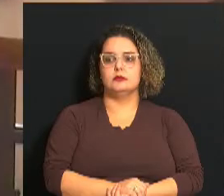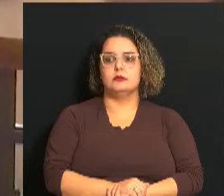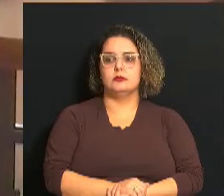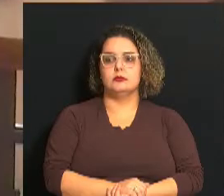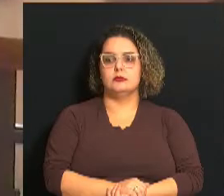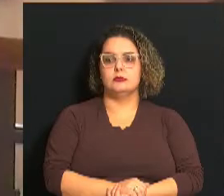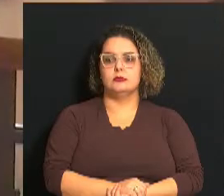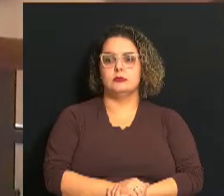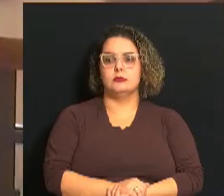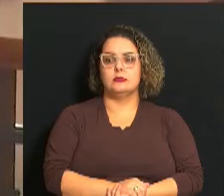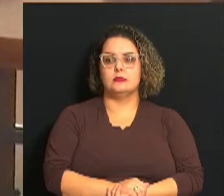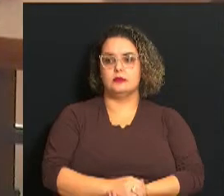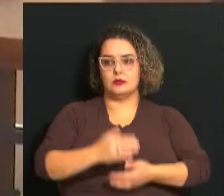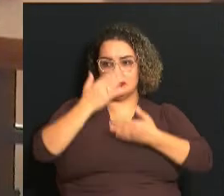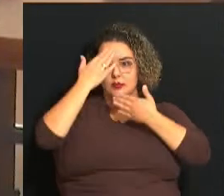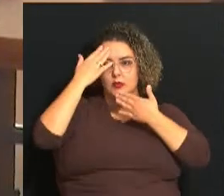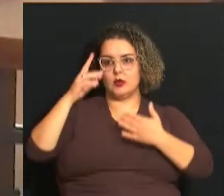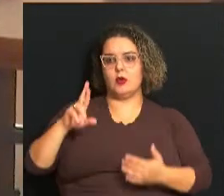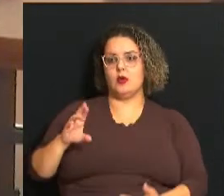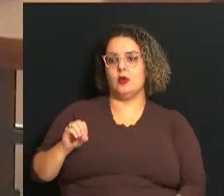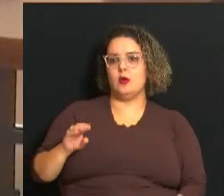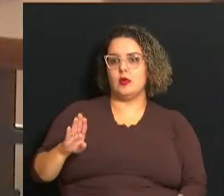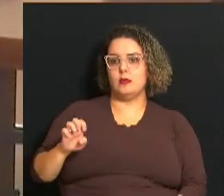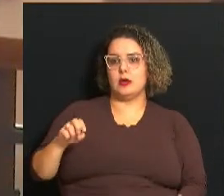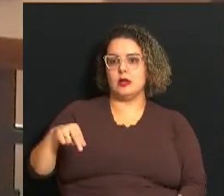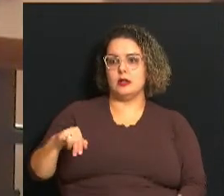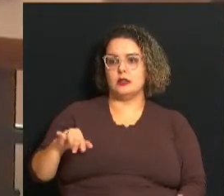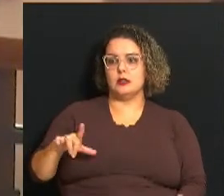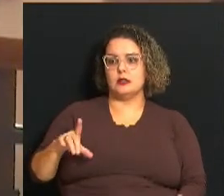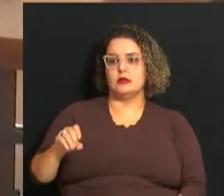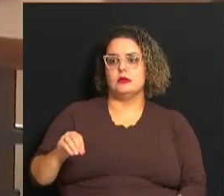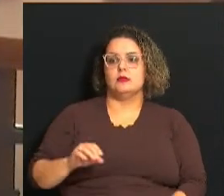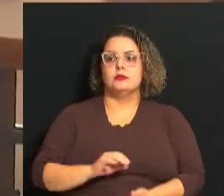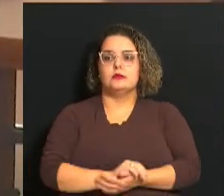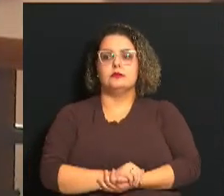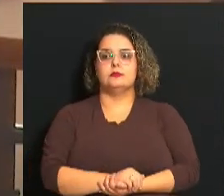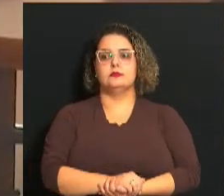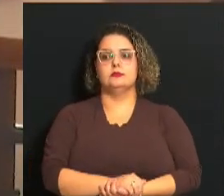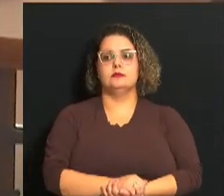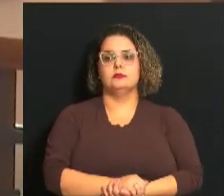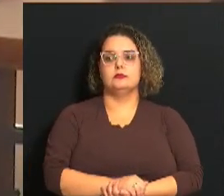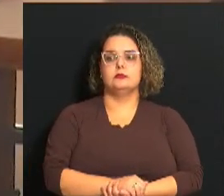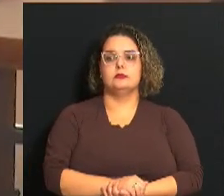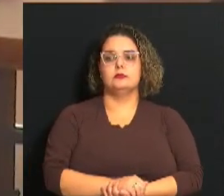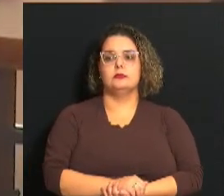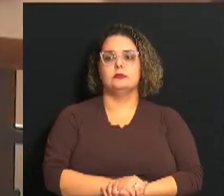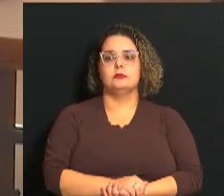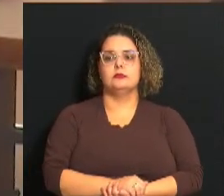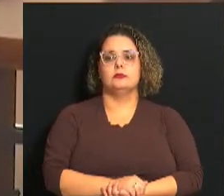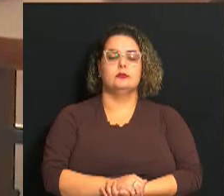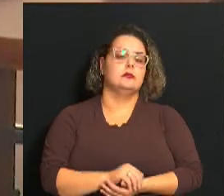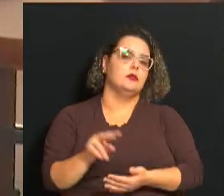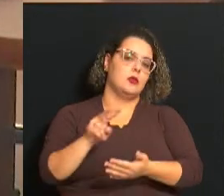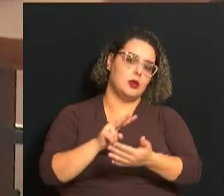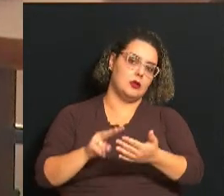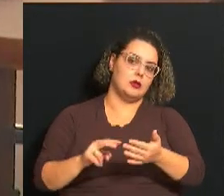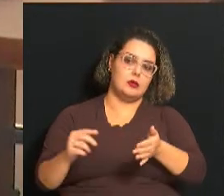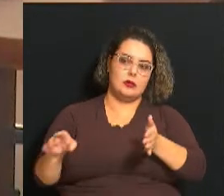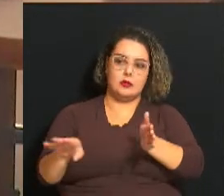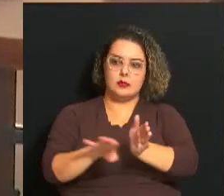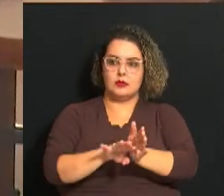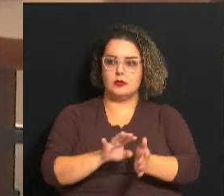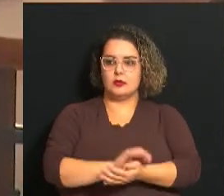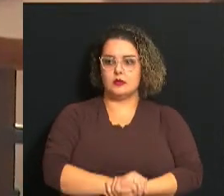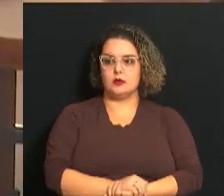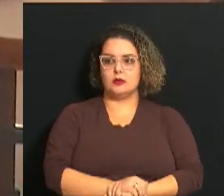bom obrigada rubenildo bom eu vou ler aqui mais algumas questões que chegaram